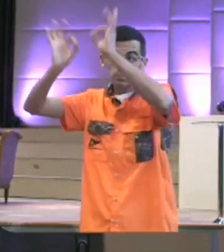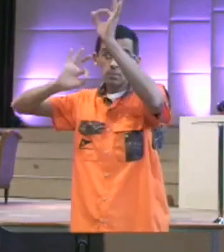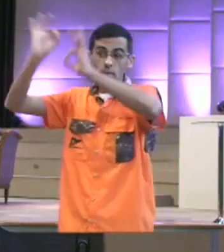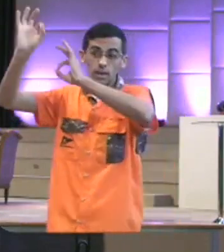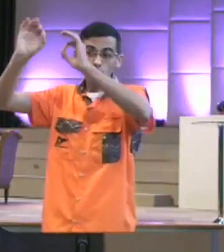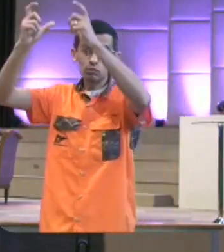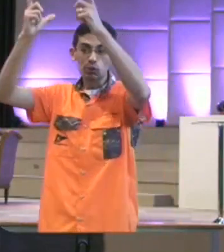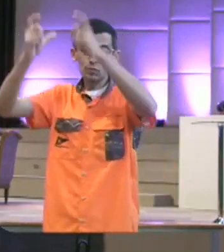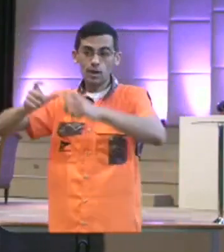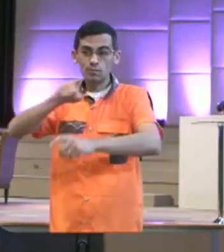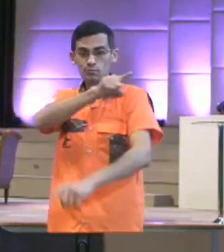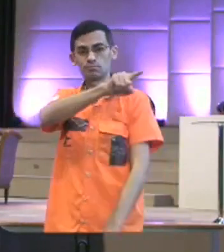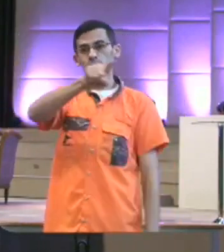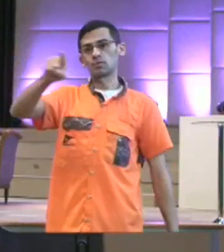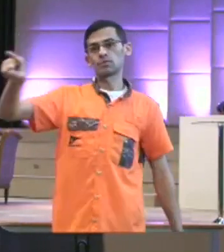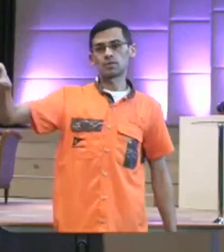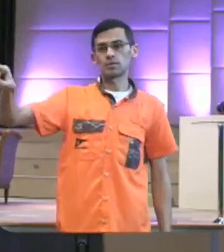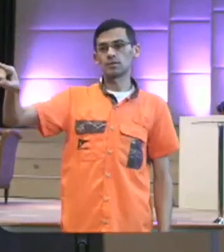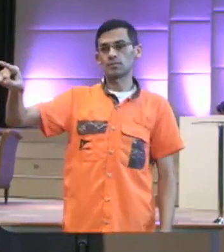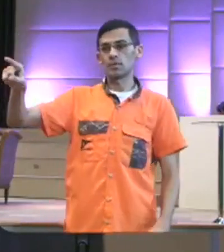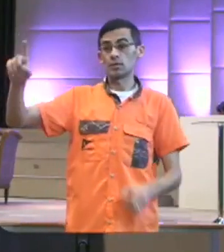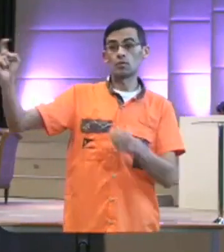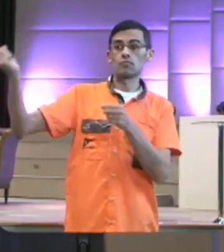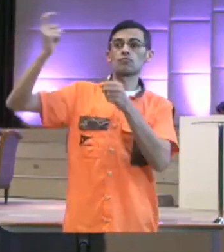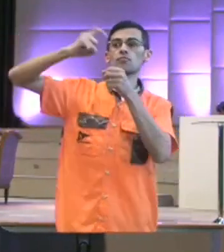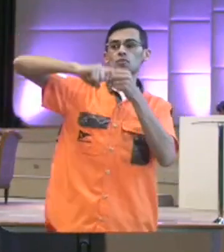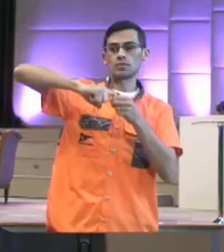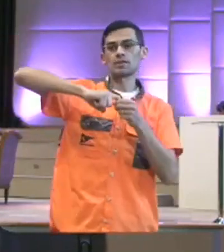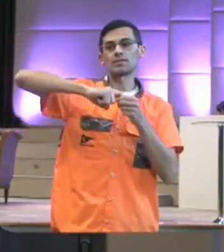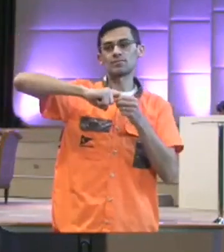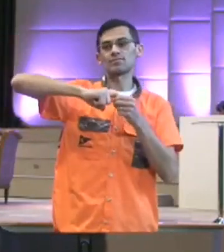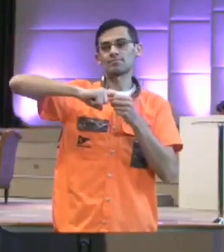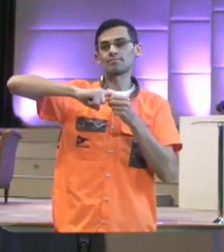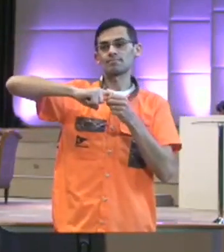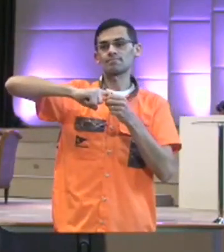lugar para você, e eu voltarei,